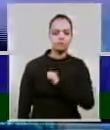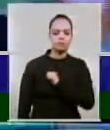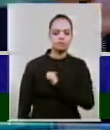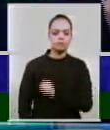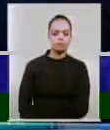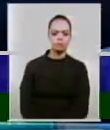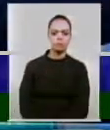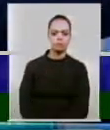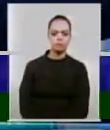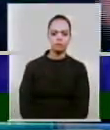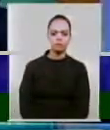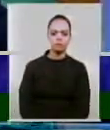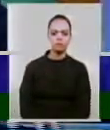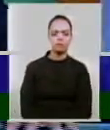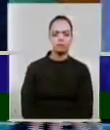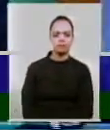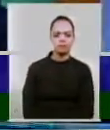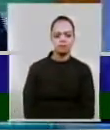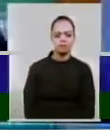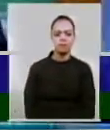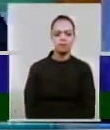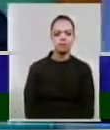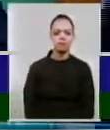para lá, você sumiu, aí.